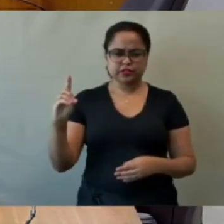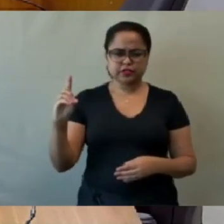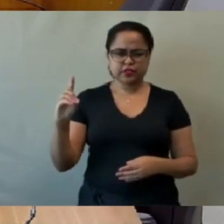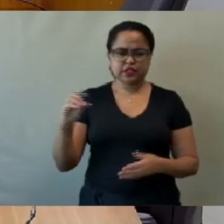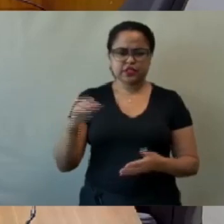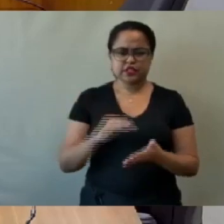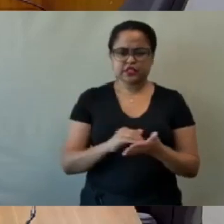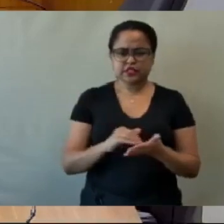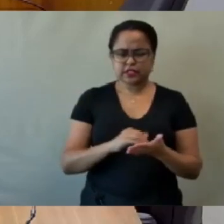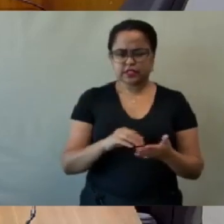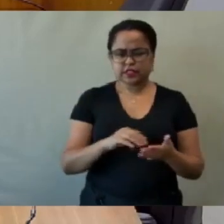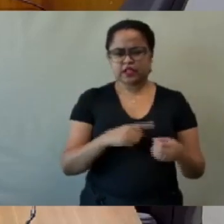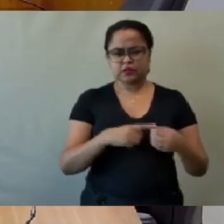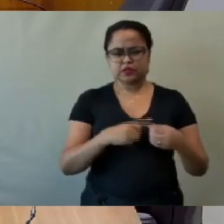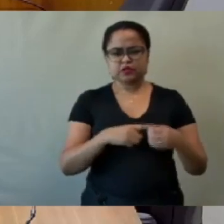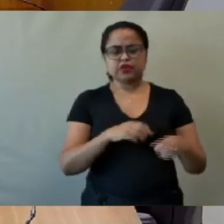Neves.